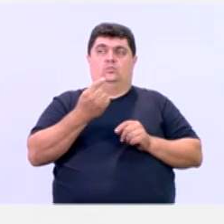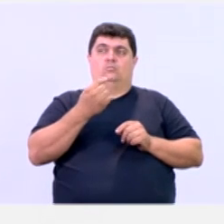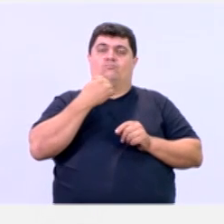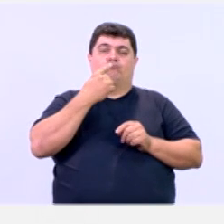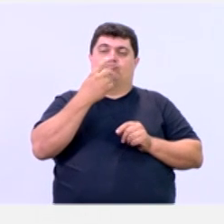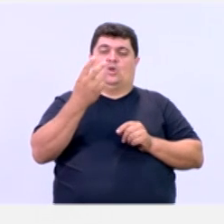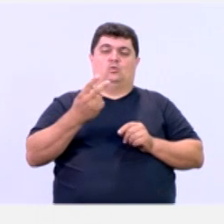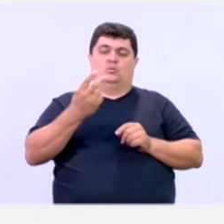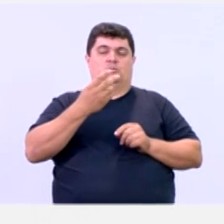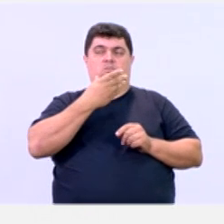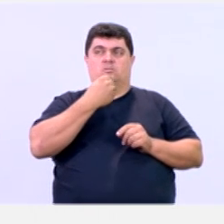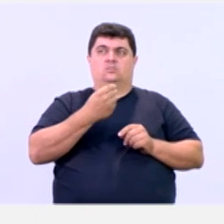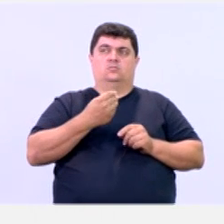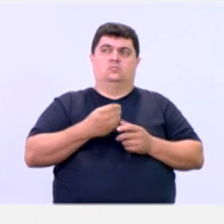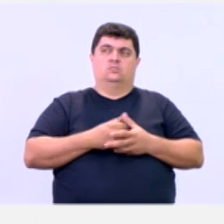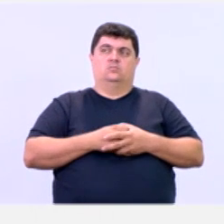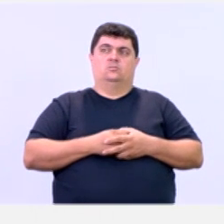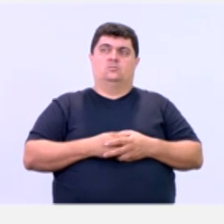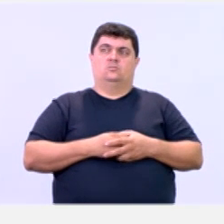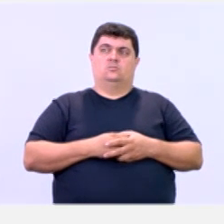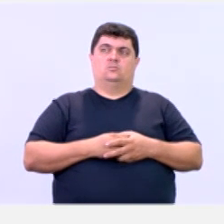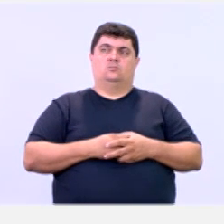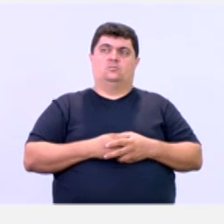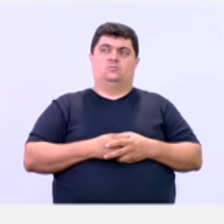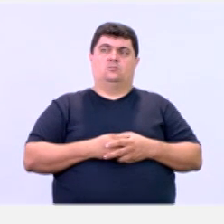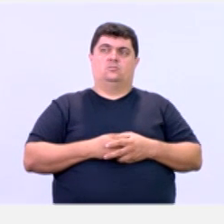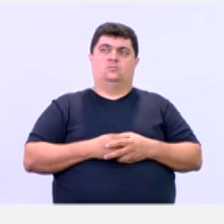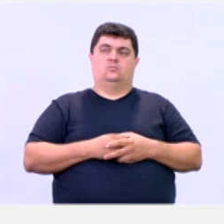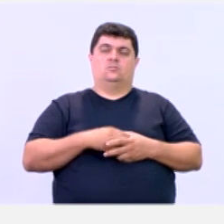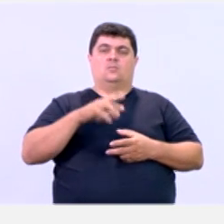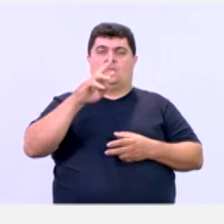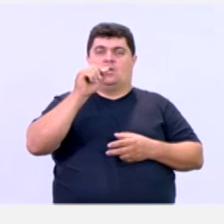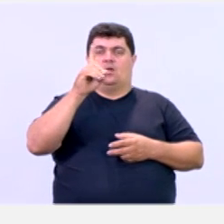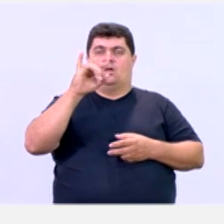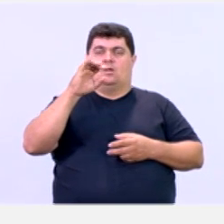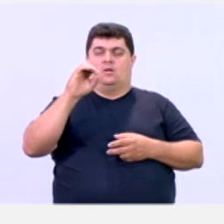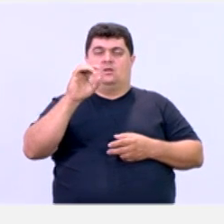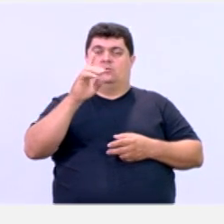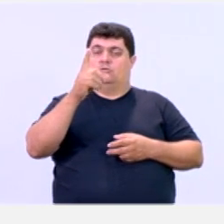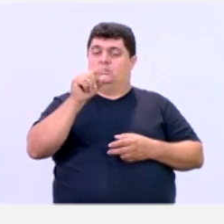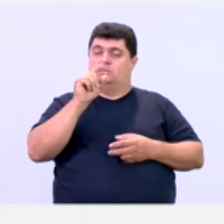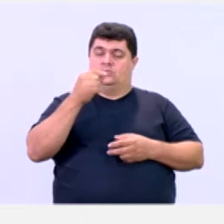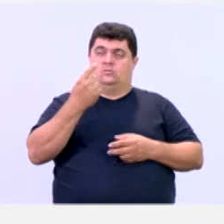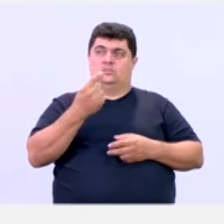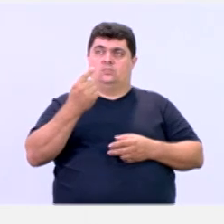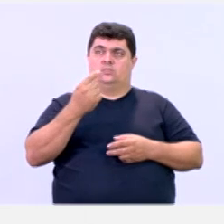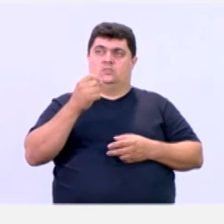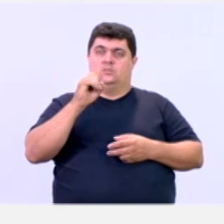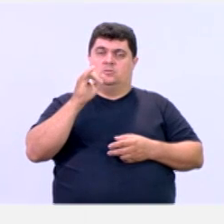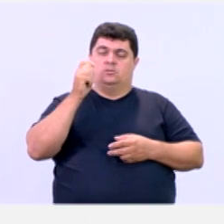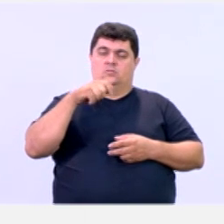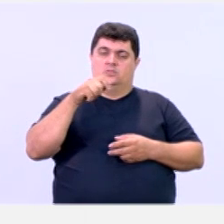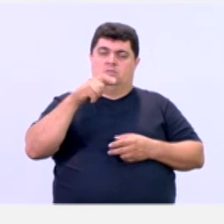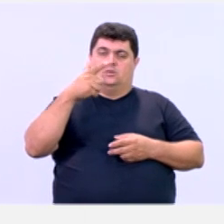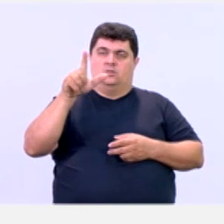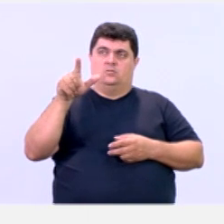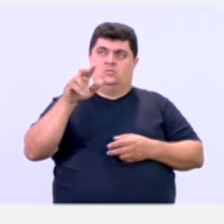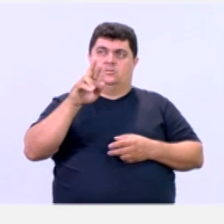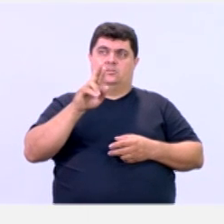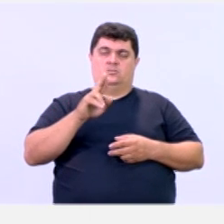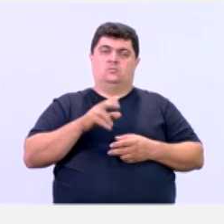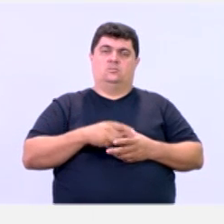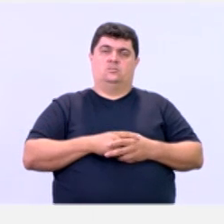um curso, tá? Por isso nós usamos o botão de rádio. Se ele pudesse escolher mais de um curso,